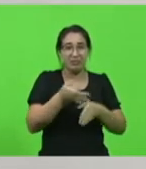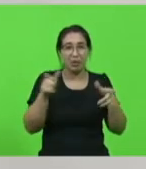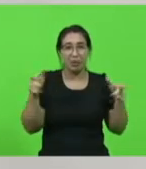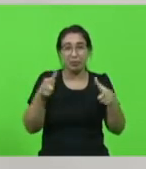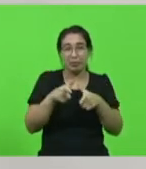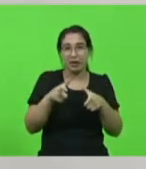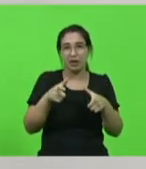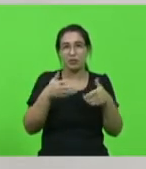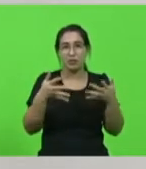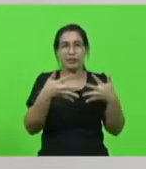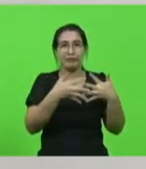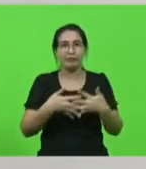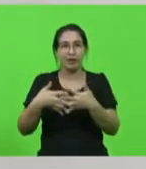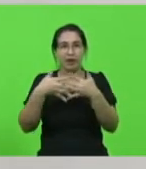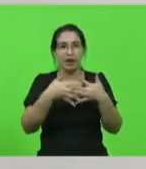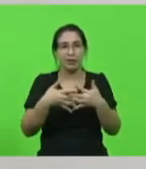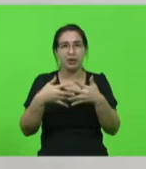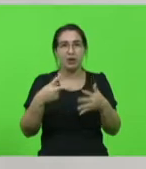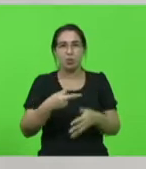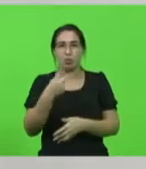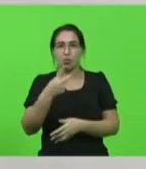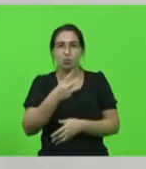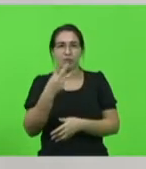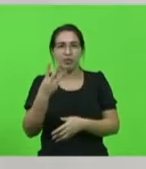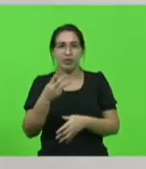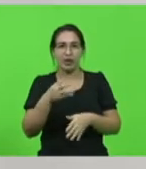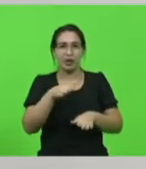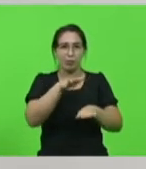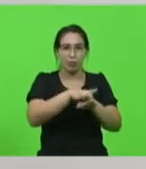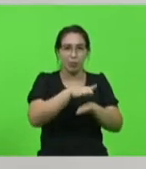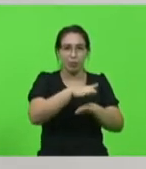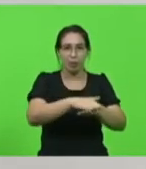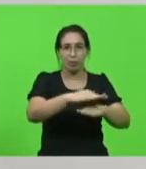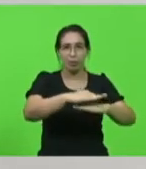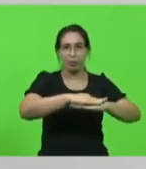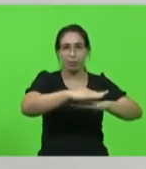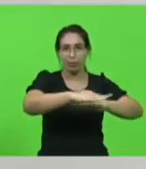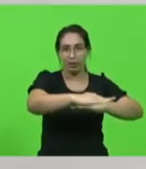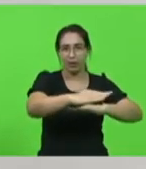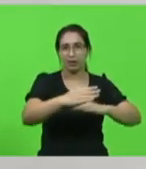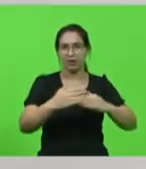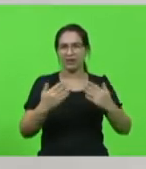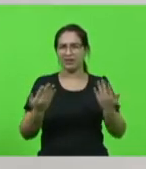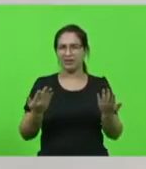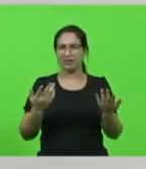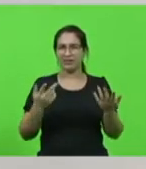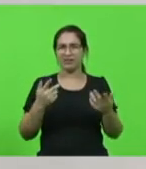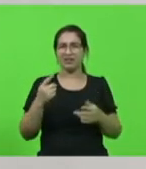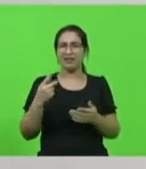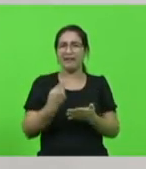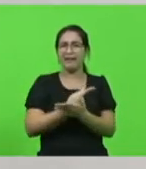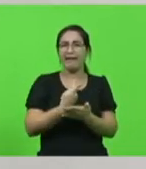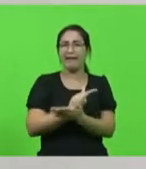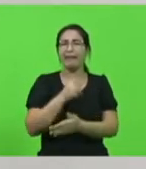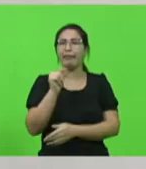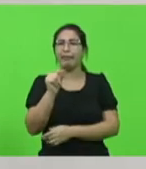caminhão dá ré duas, três vezes em cima e compacta o solo. O que tem de errado aqui?